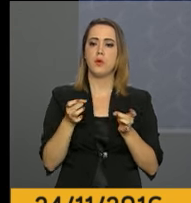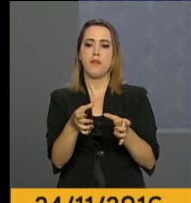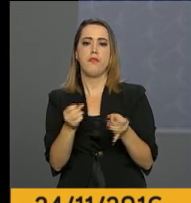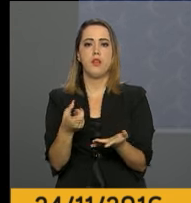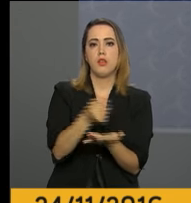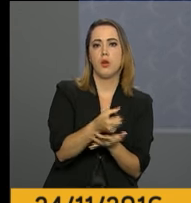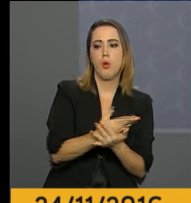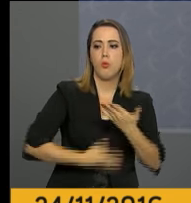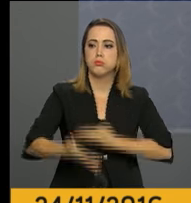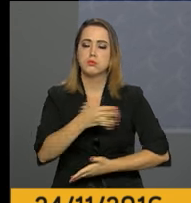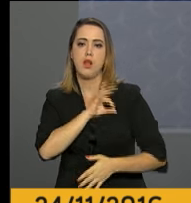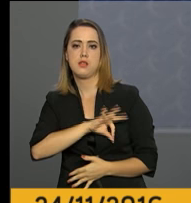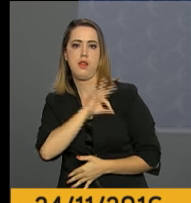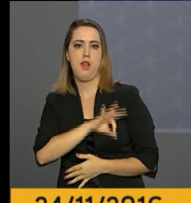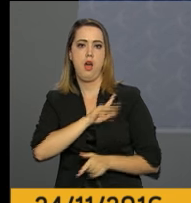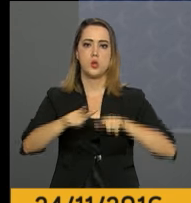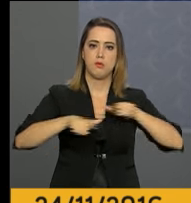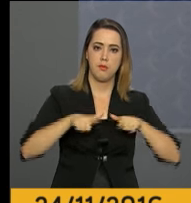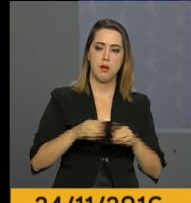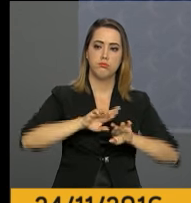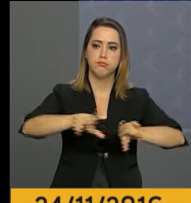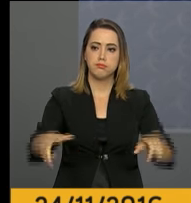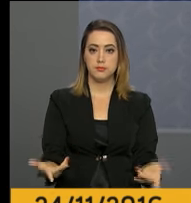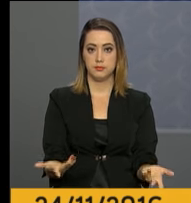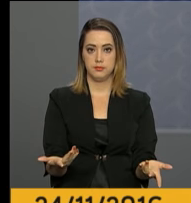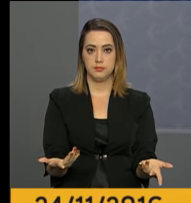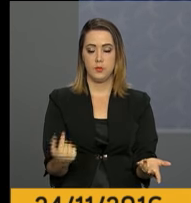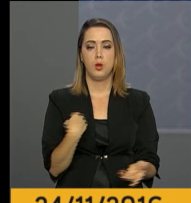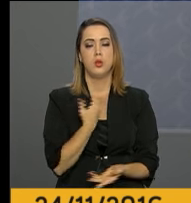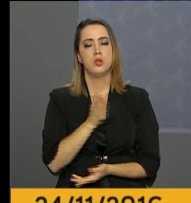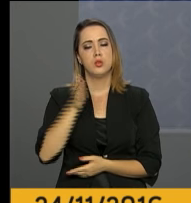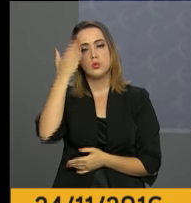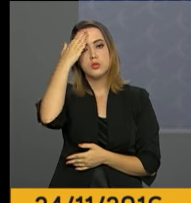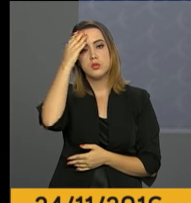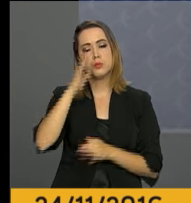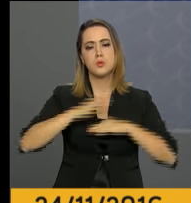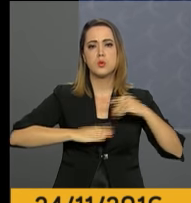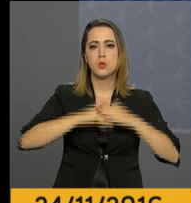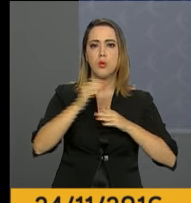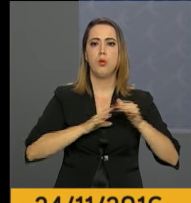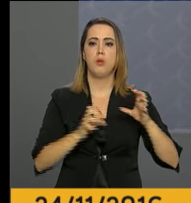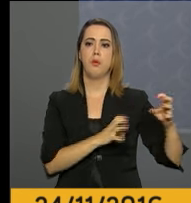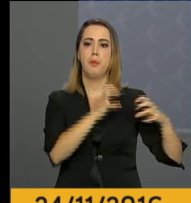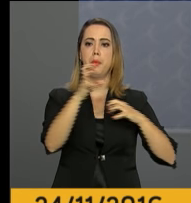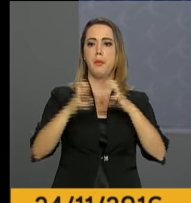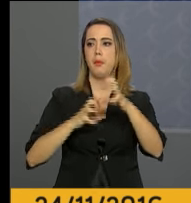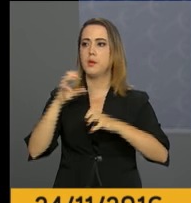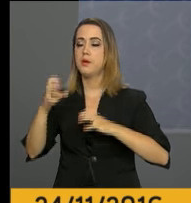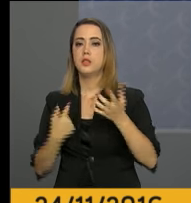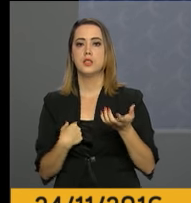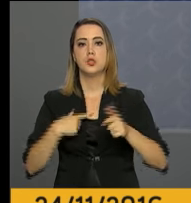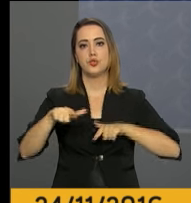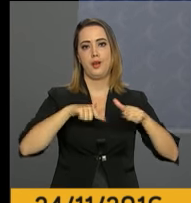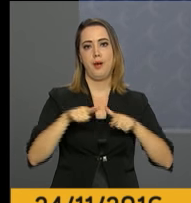emprego e renda e sabemos volto a repetir que qualquer litígio trab bista quando trazido a este tribunal dele